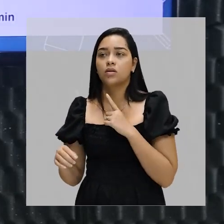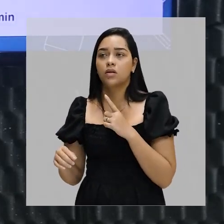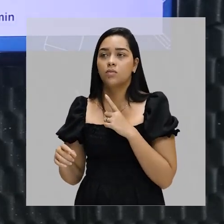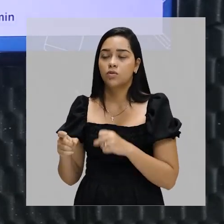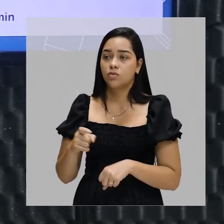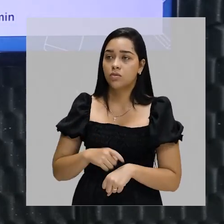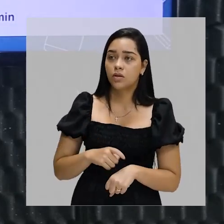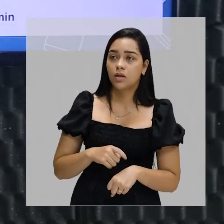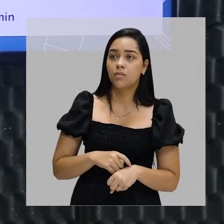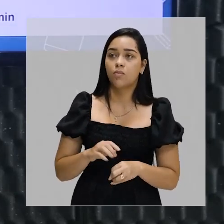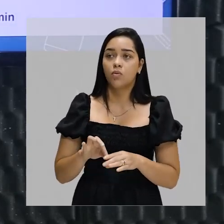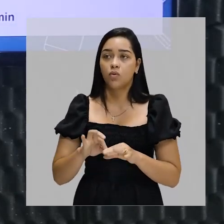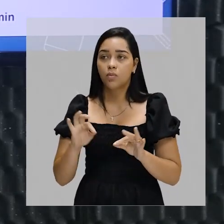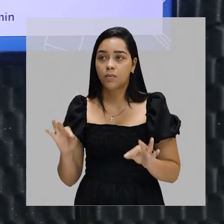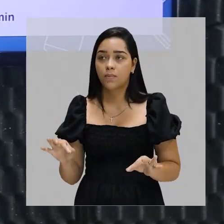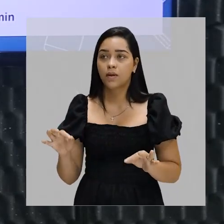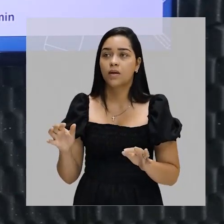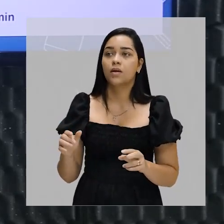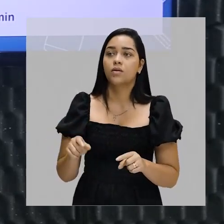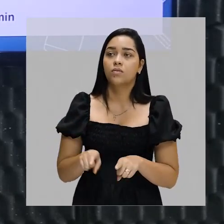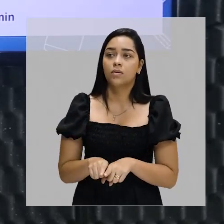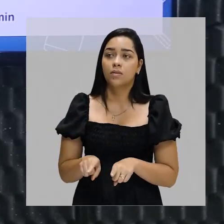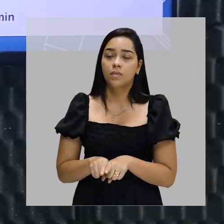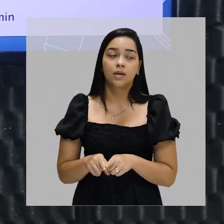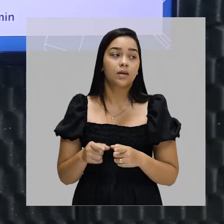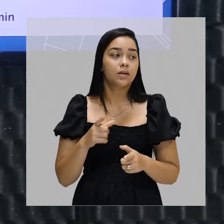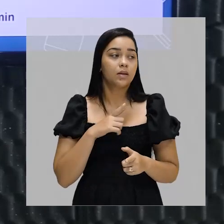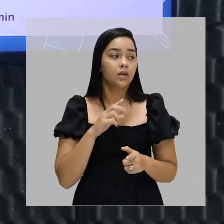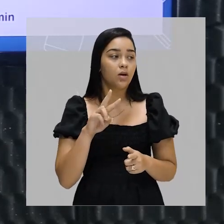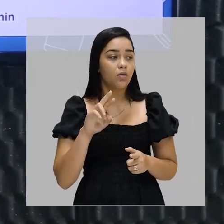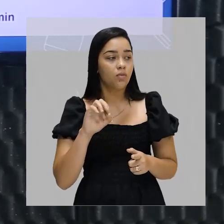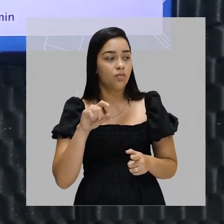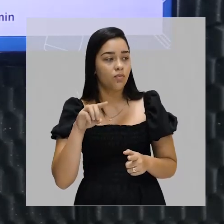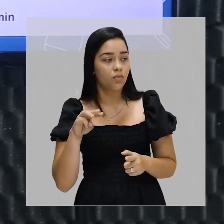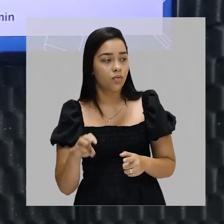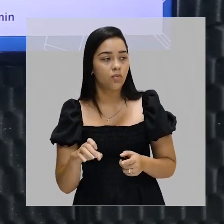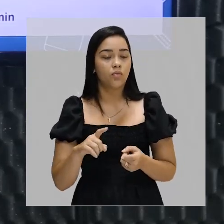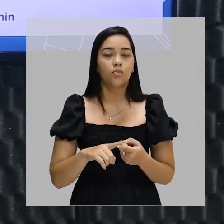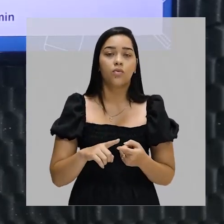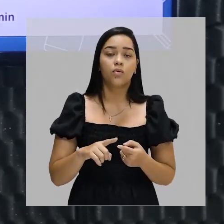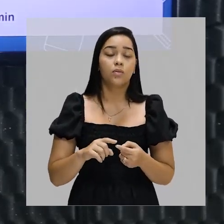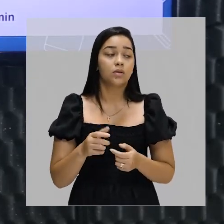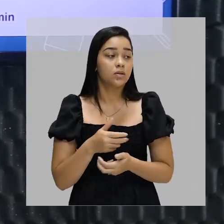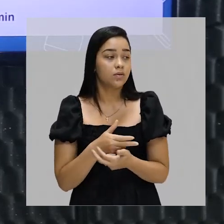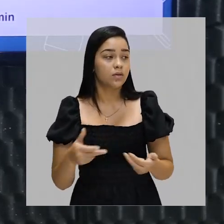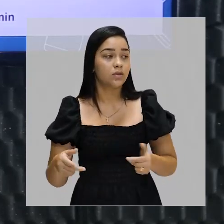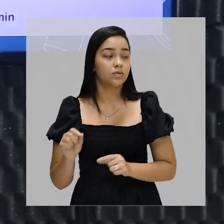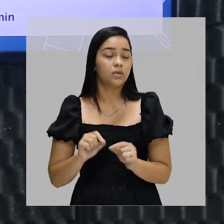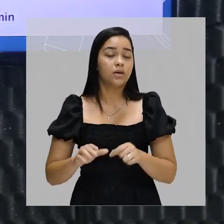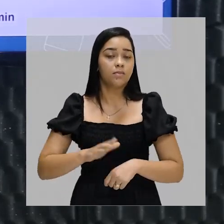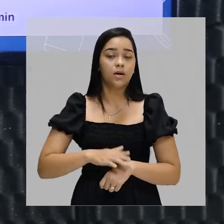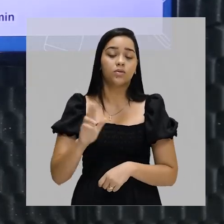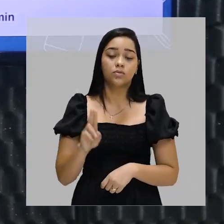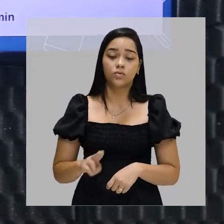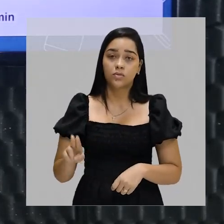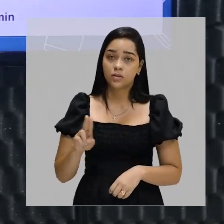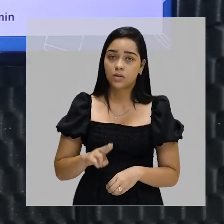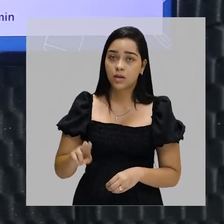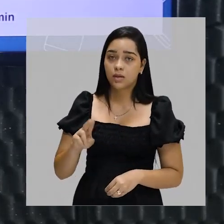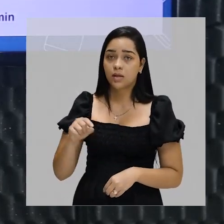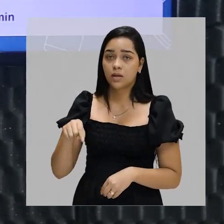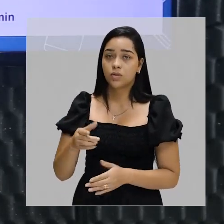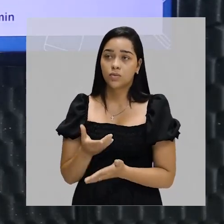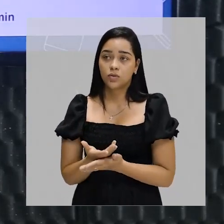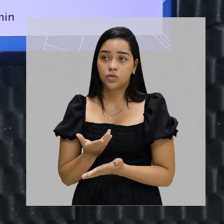tempo, o comprimento, o volume, massa. são as unidades mais utilizadas aqui